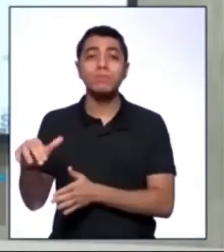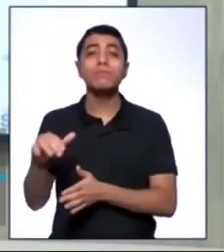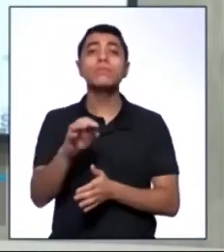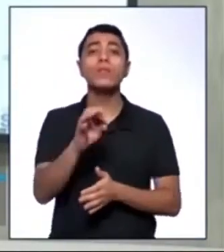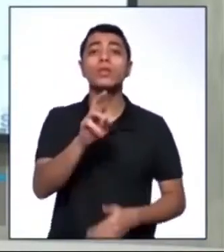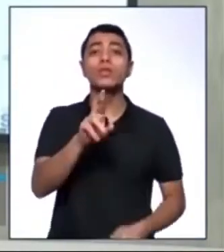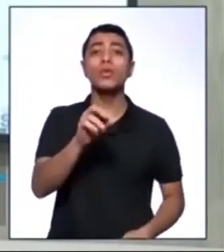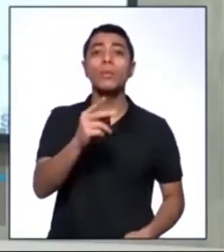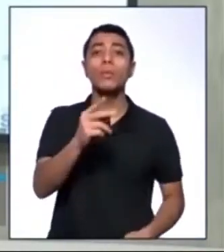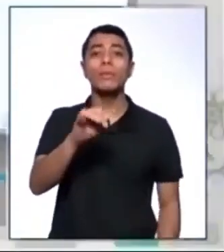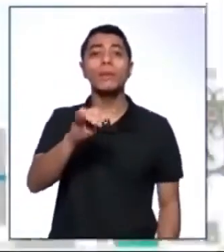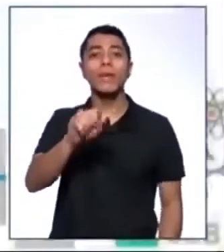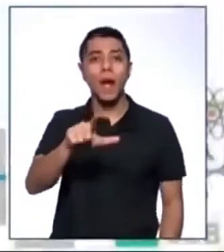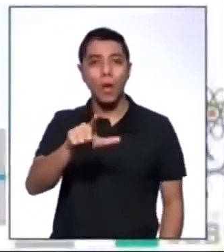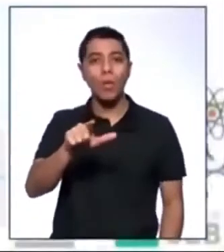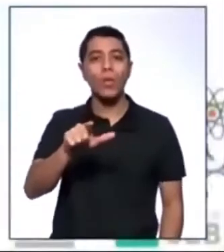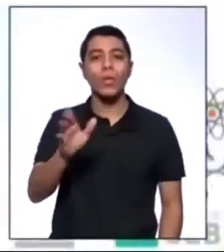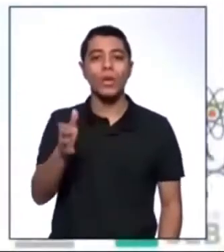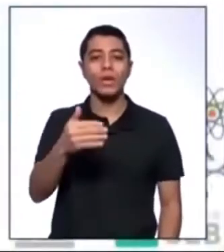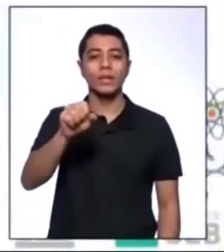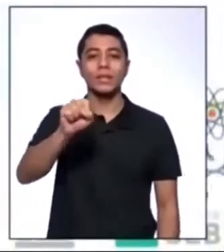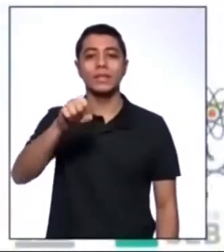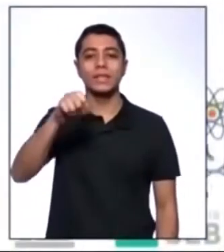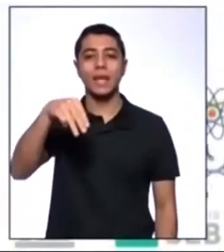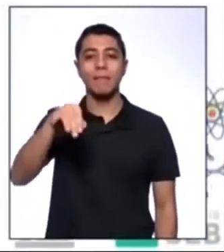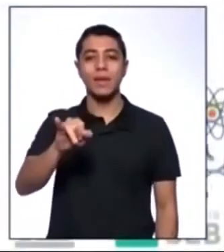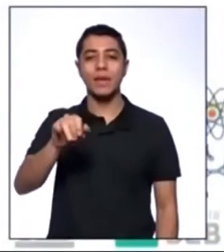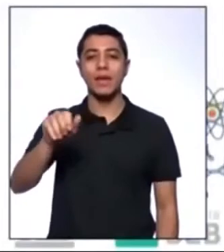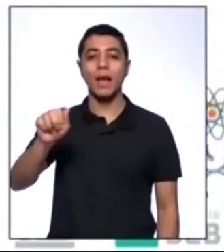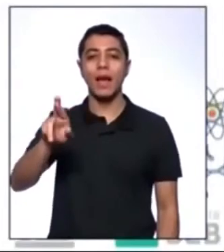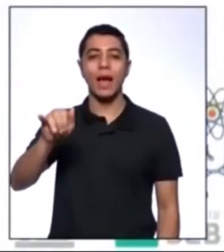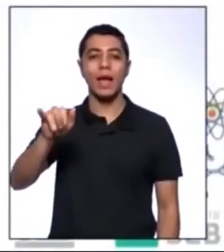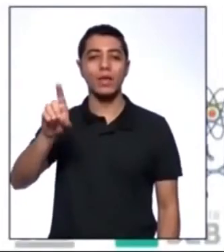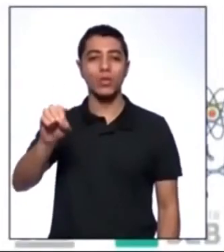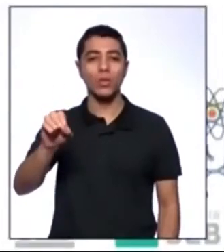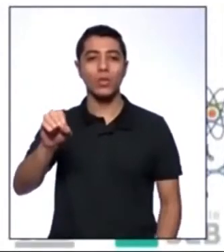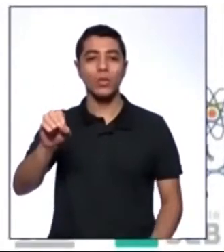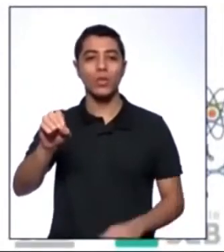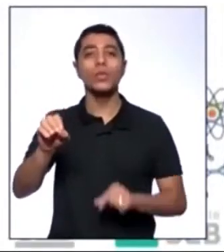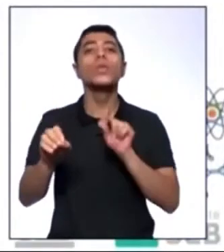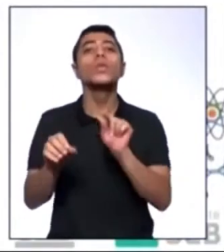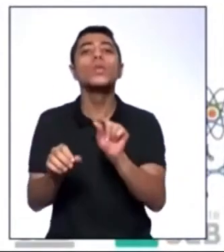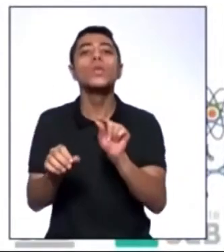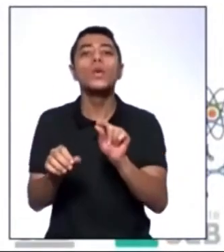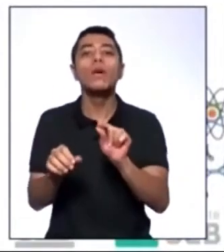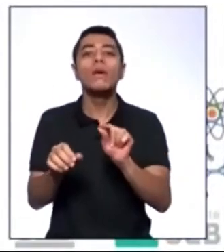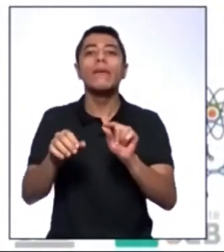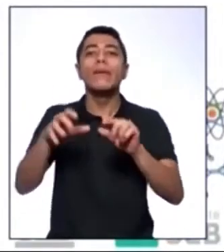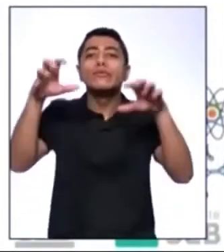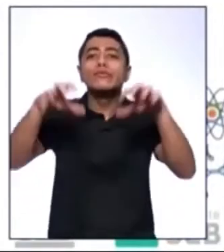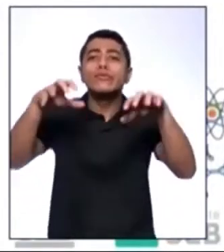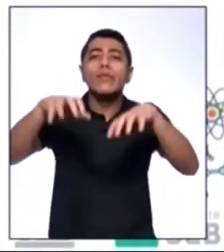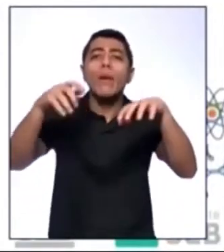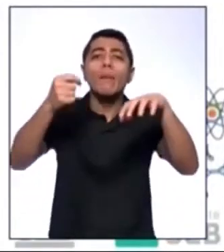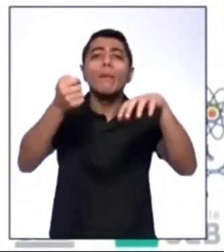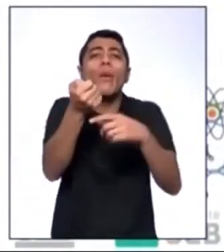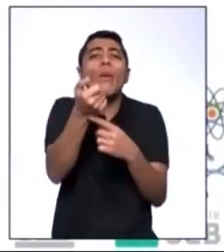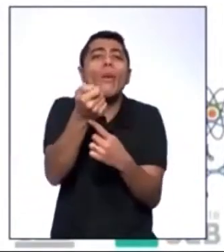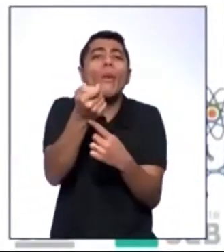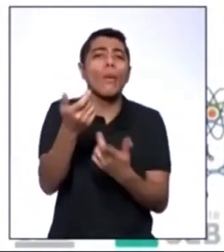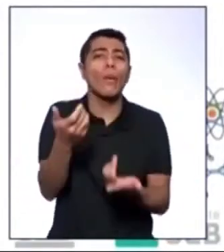precipitação acumulado anual muito pequeno. Olha como choveu pouco ao longo do ano no clima